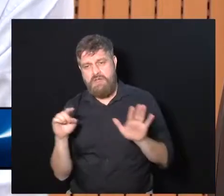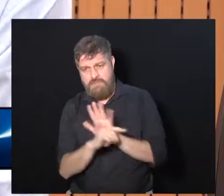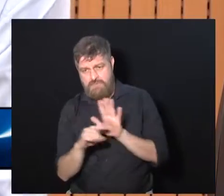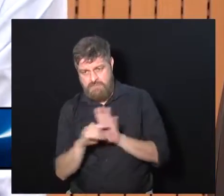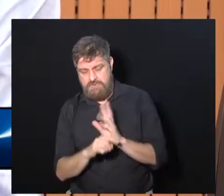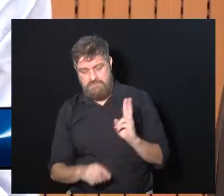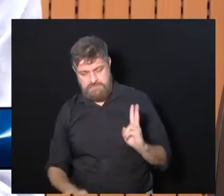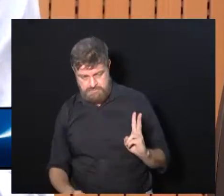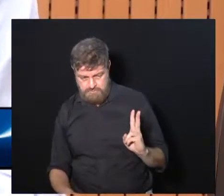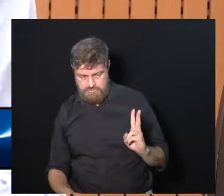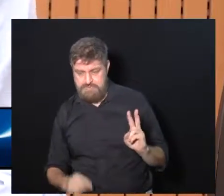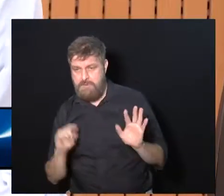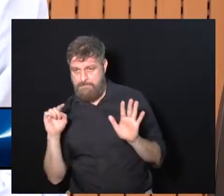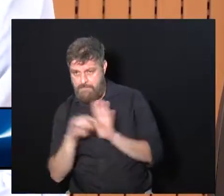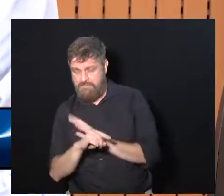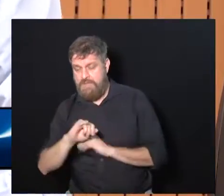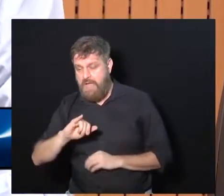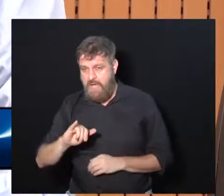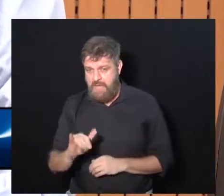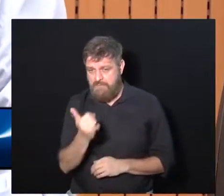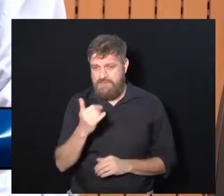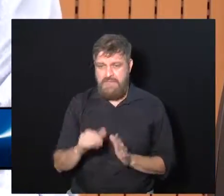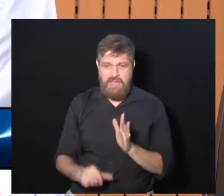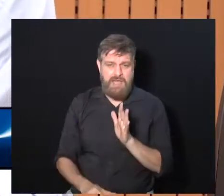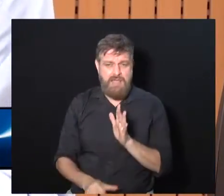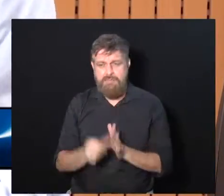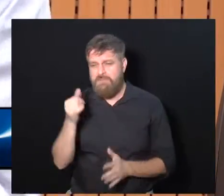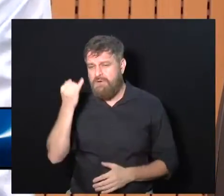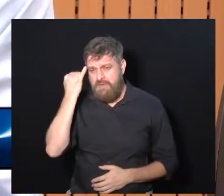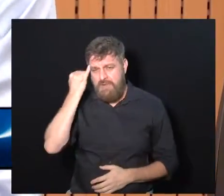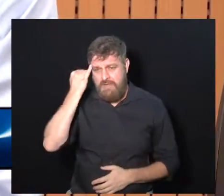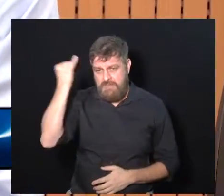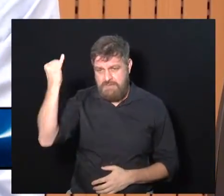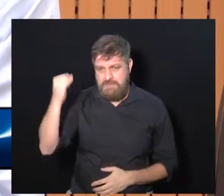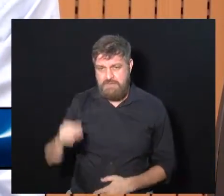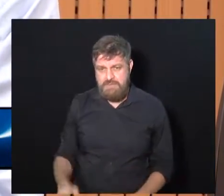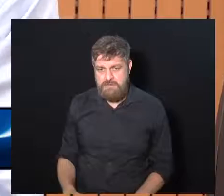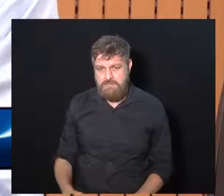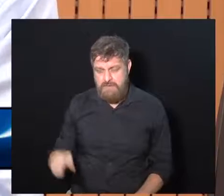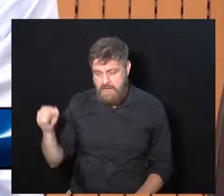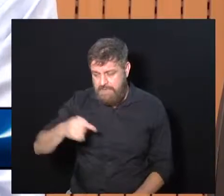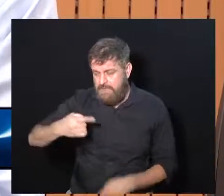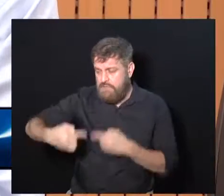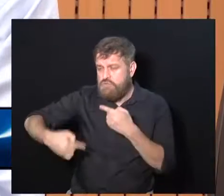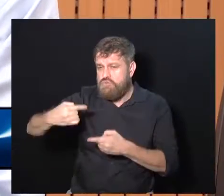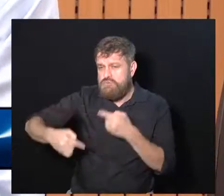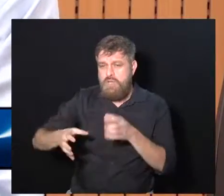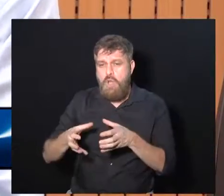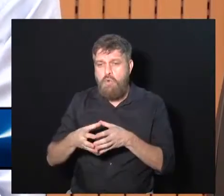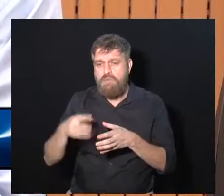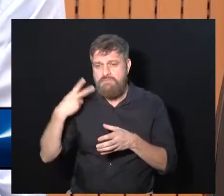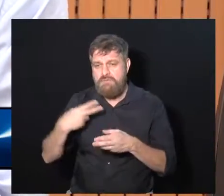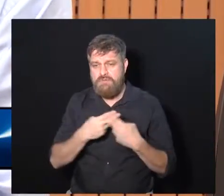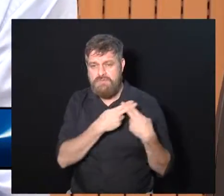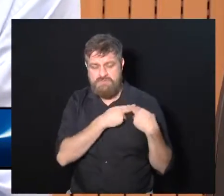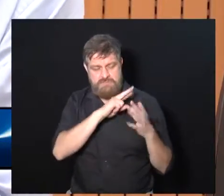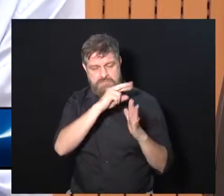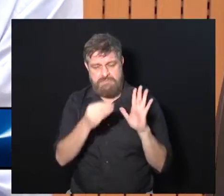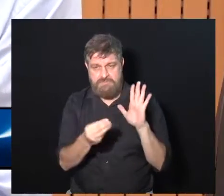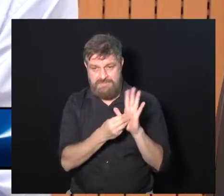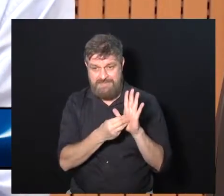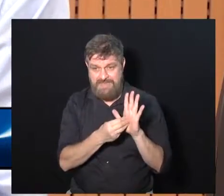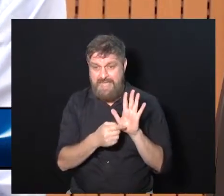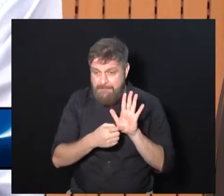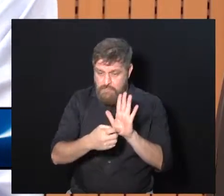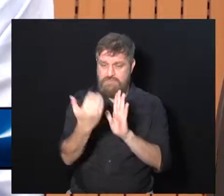Cláudia, aproveitando, né, primeiro, a ideia de trazer isso numa discussão na Comissão do Meio Ambiente é dar visibilidade para o